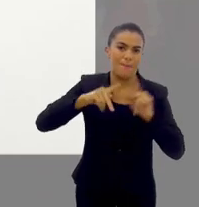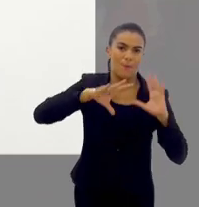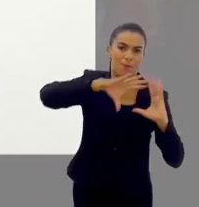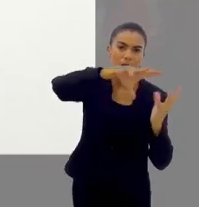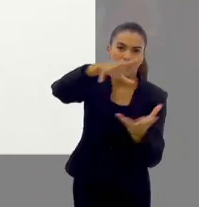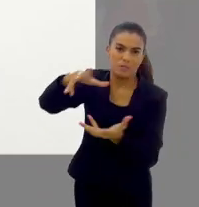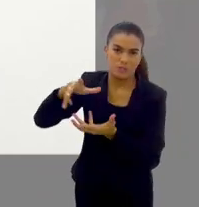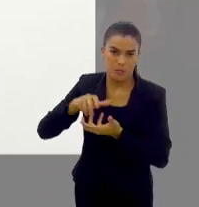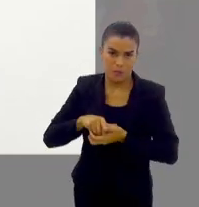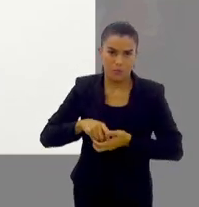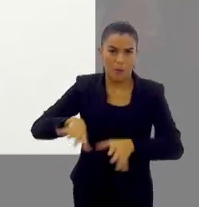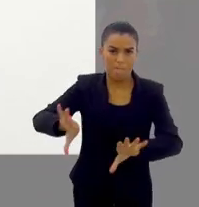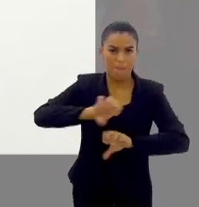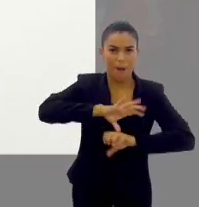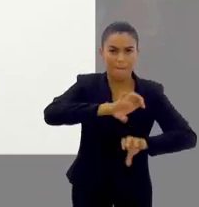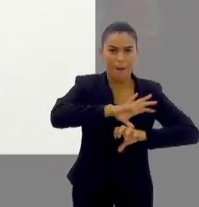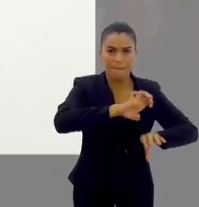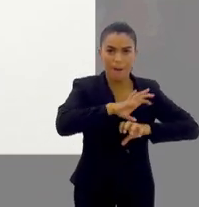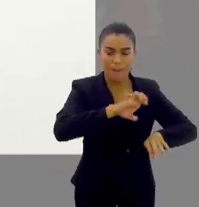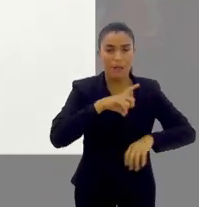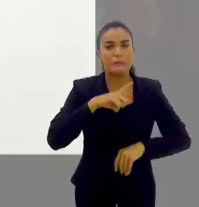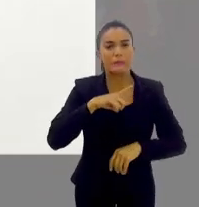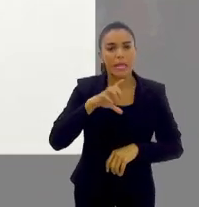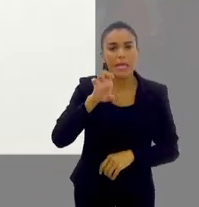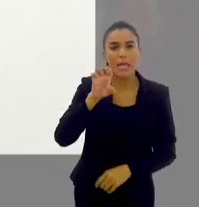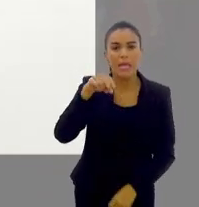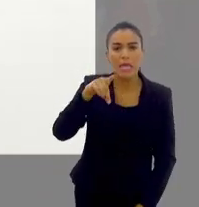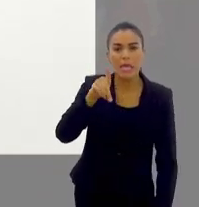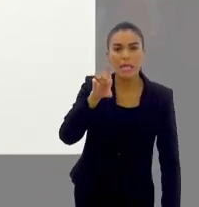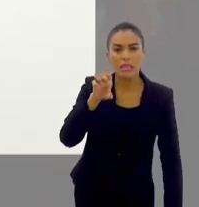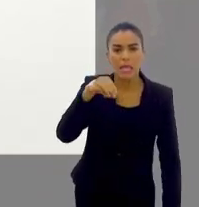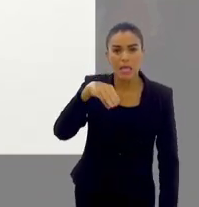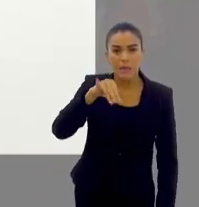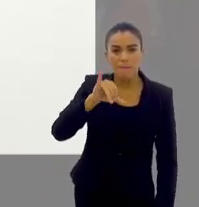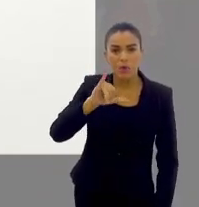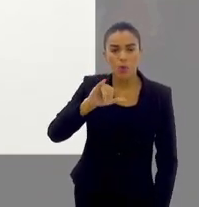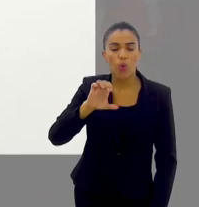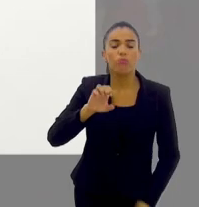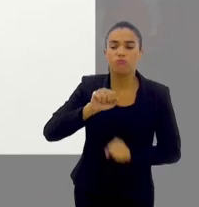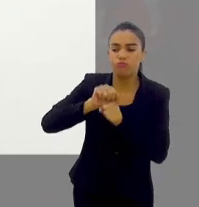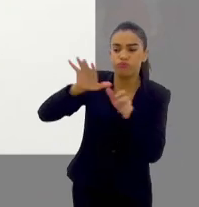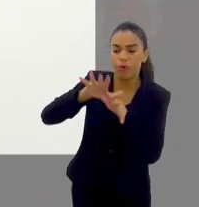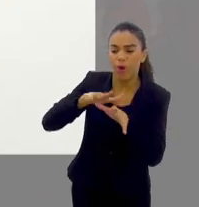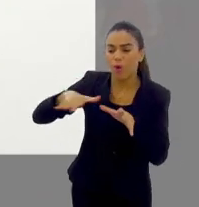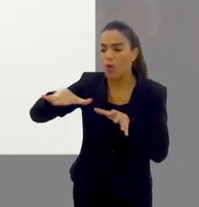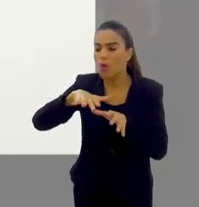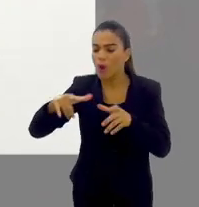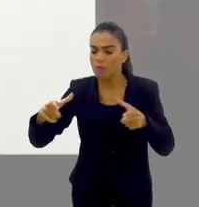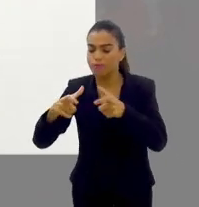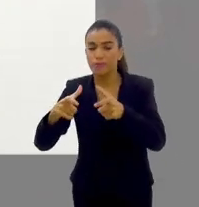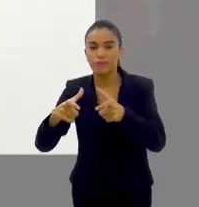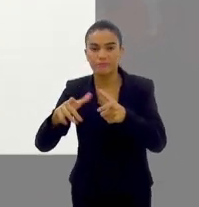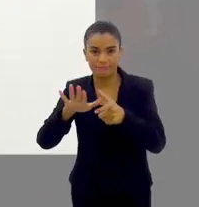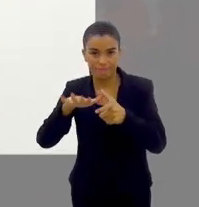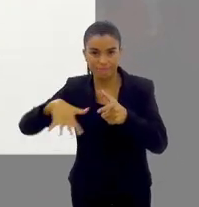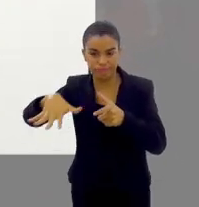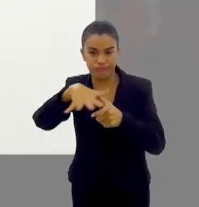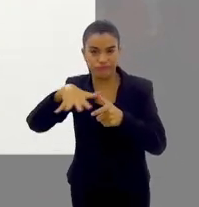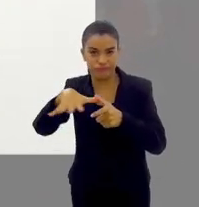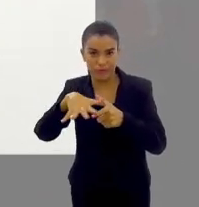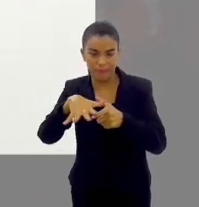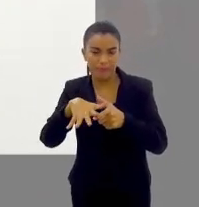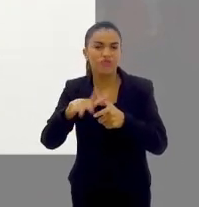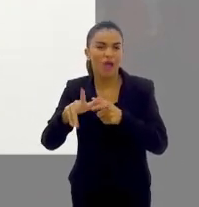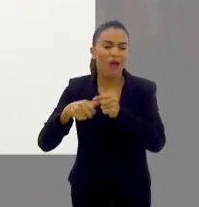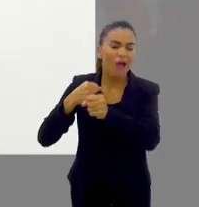né? A gente tem ela em estado endêmico, ou seja, já de forma repetida, né, ao